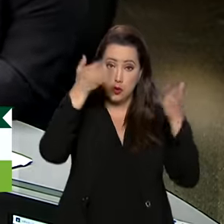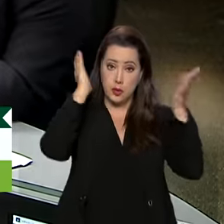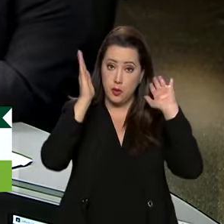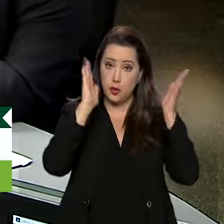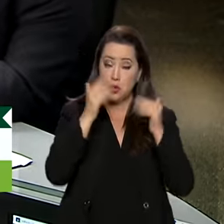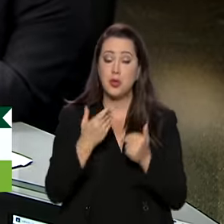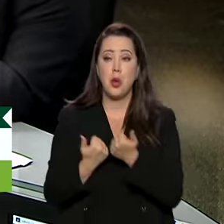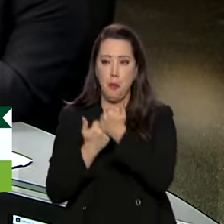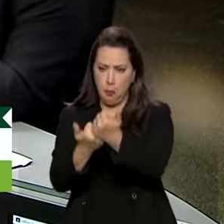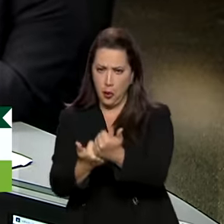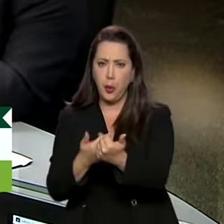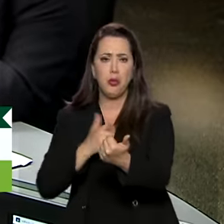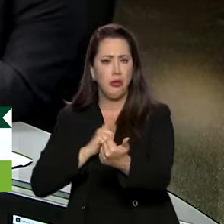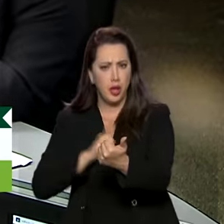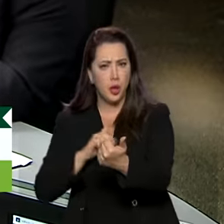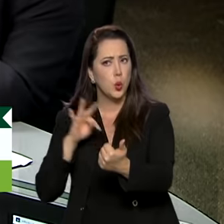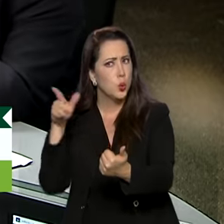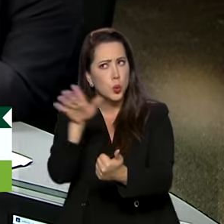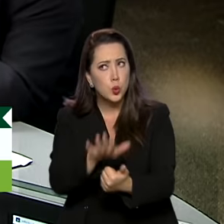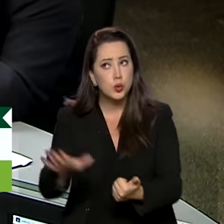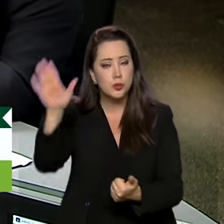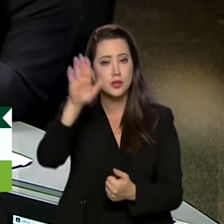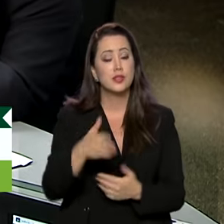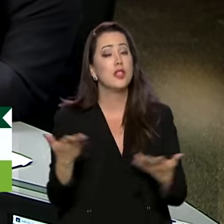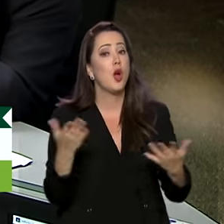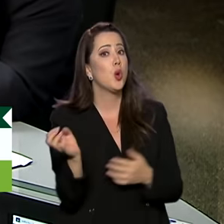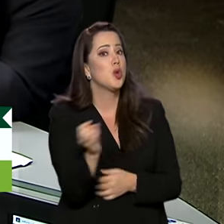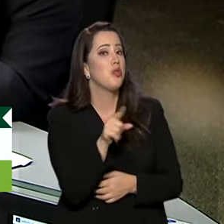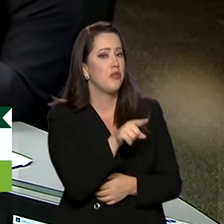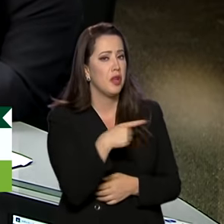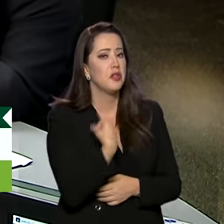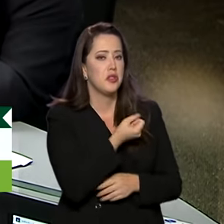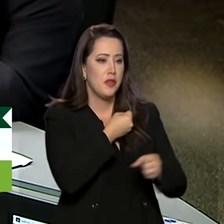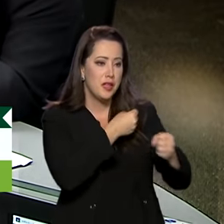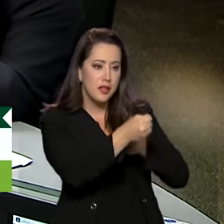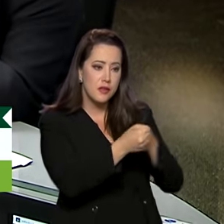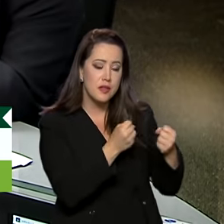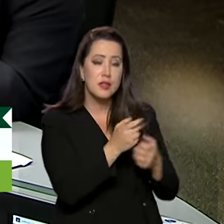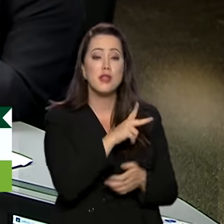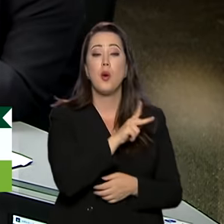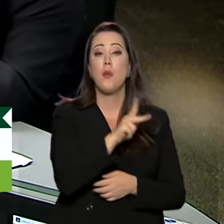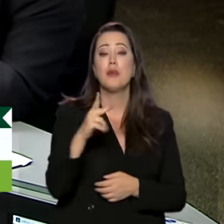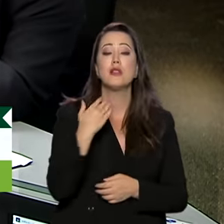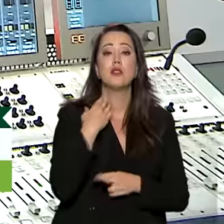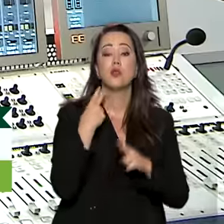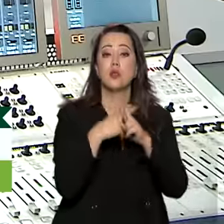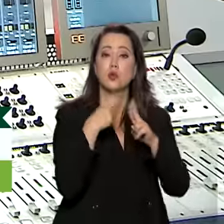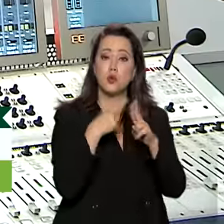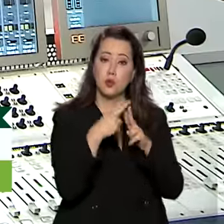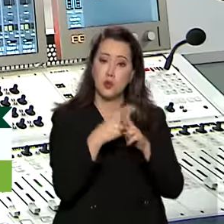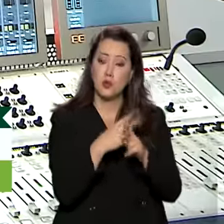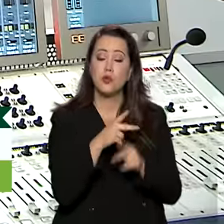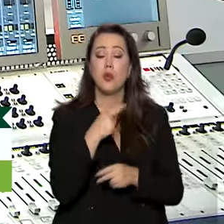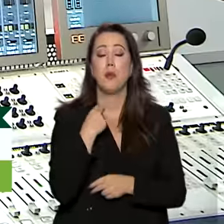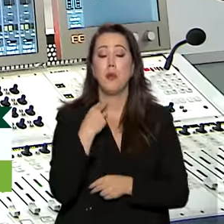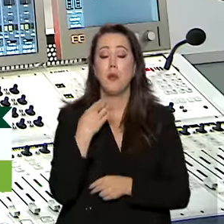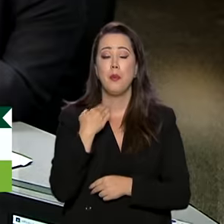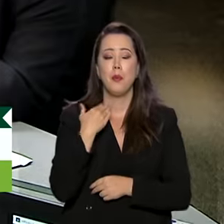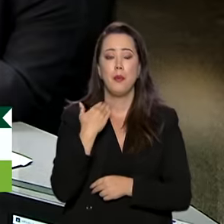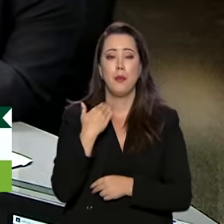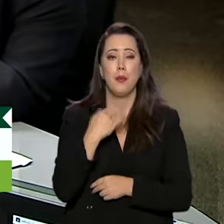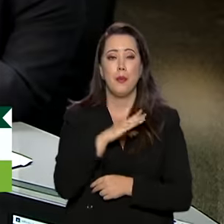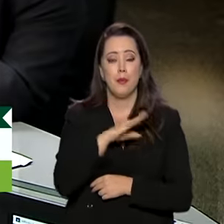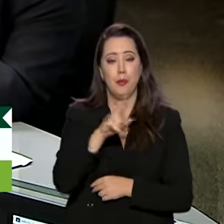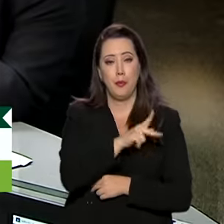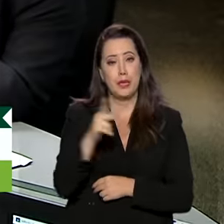e para falar dessa novidade Vamos entrevistar ao vivo o presidente da Caixa Pedro Guimarães prática de exercícios físicos